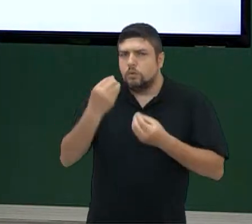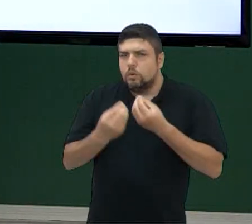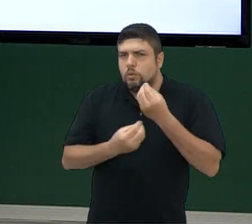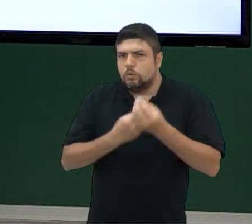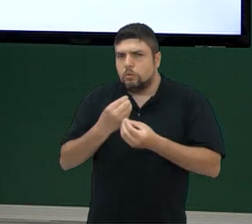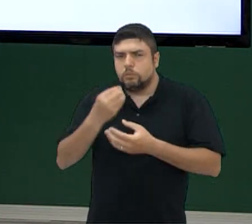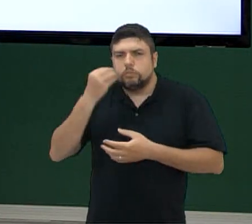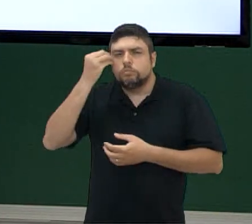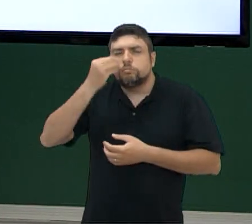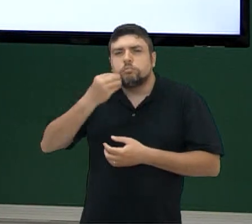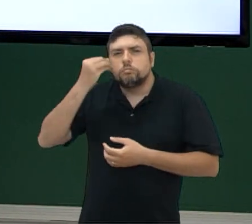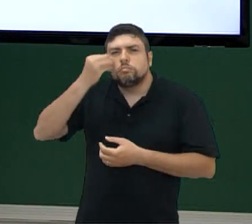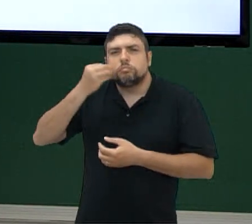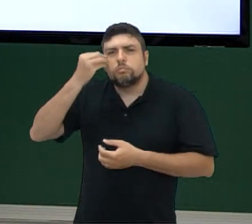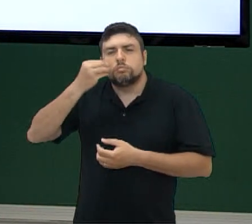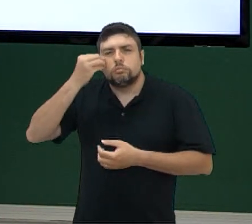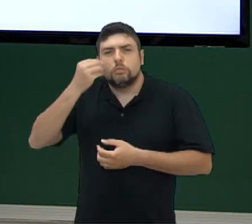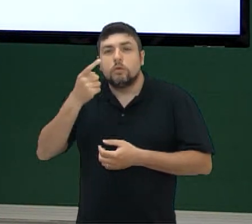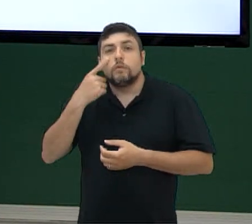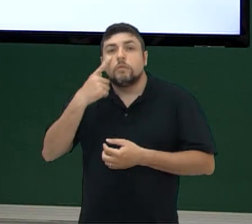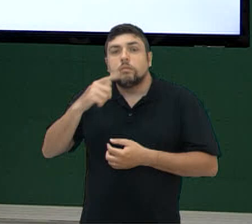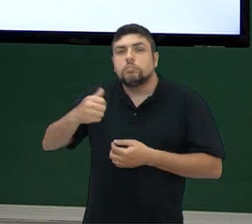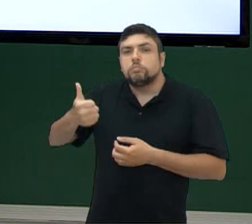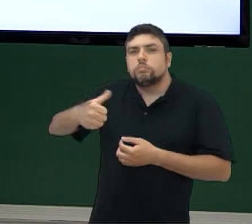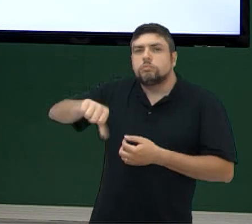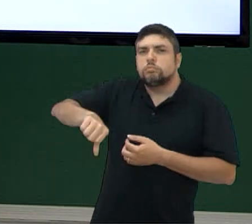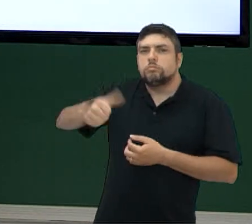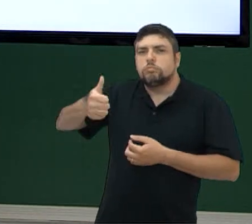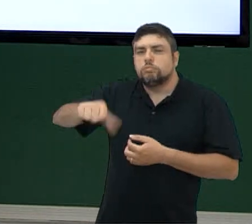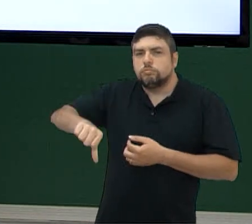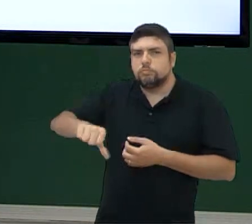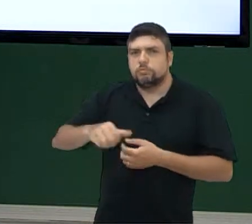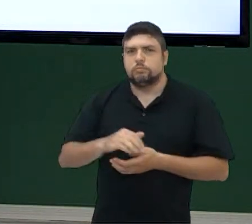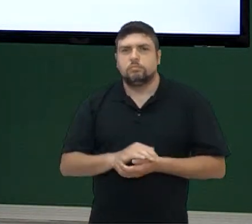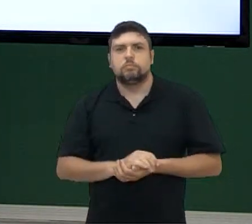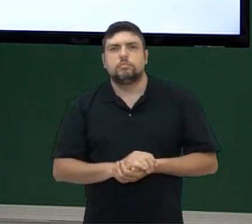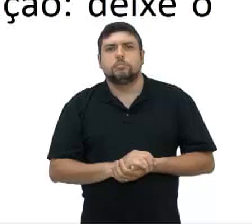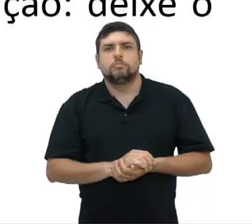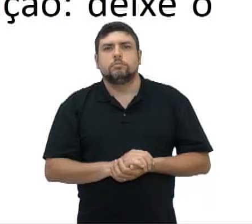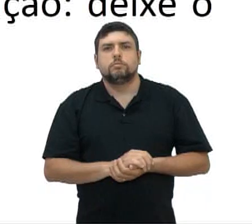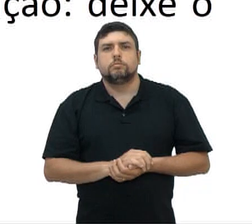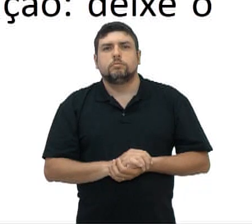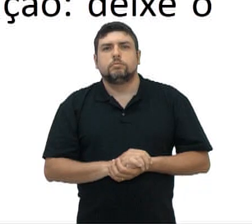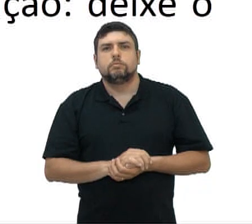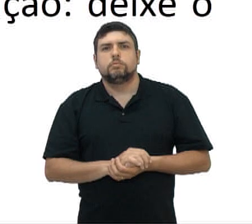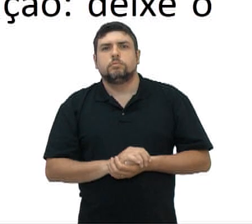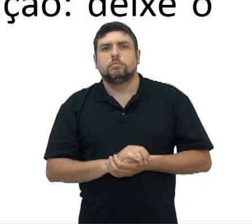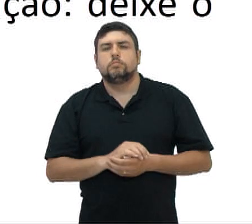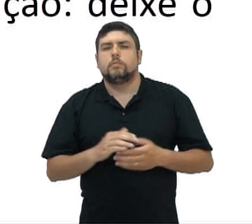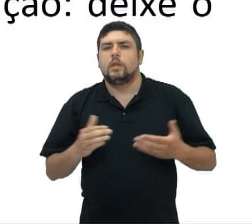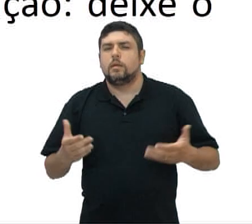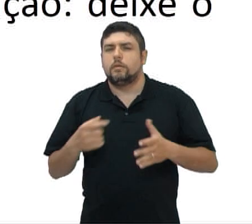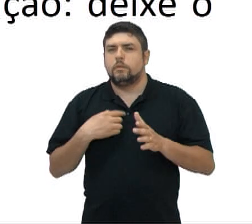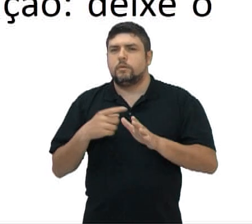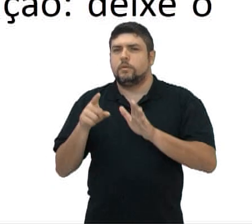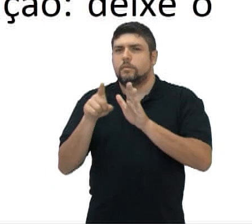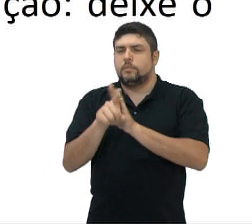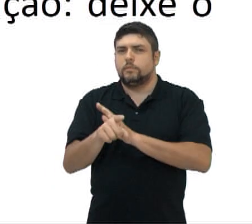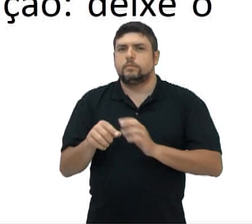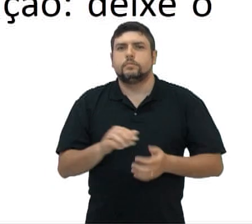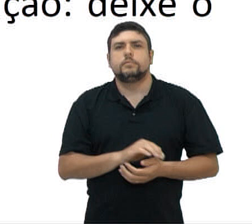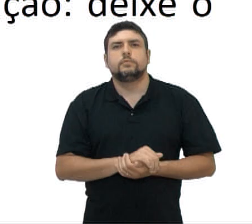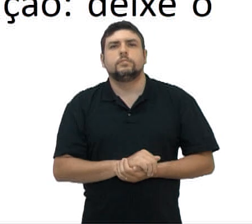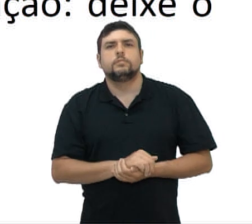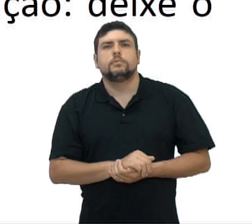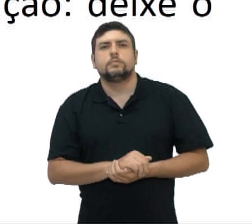fazer o experimento disso, para ver se dá certo mesmo, né? Deu para entender? E aí, já vamos de quiz. Qual